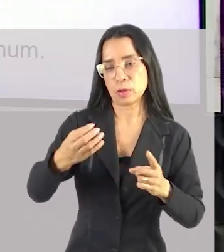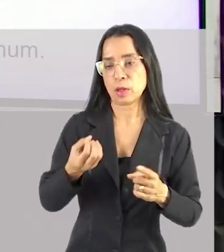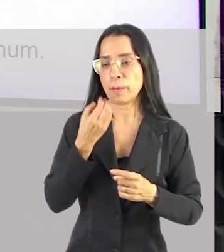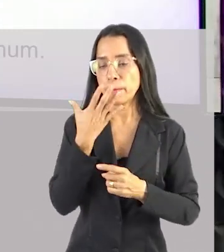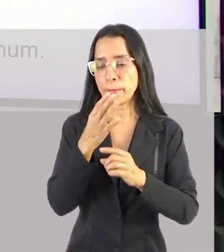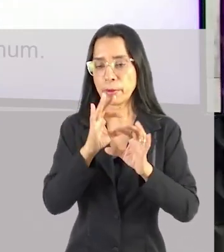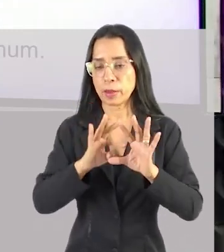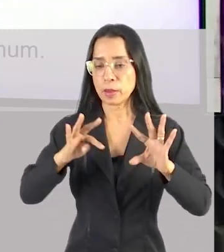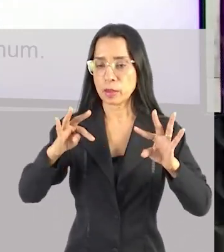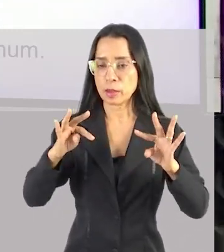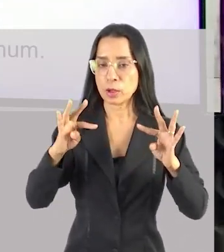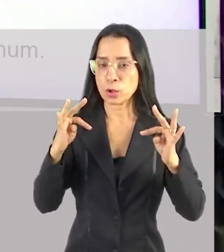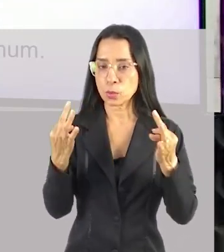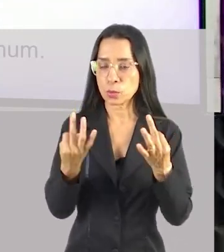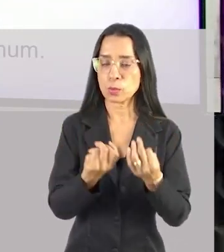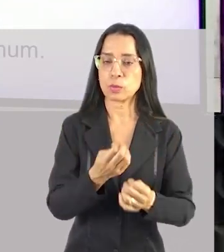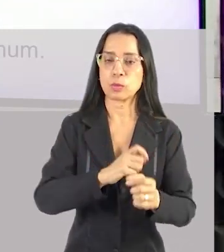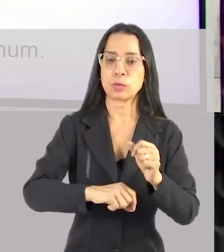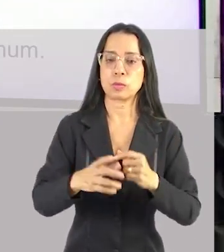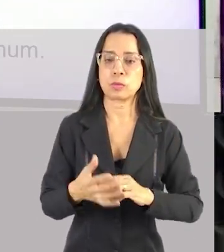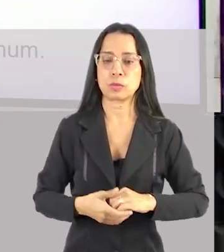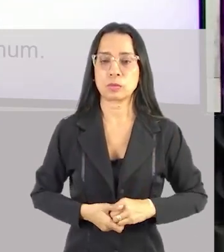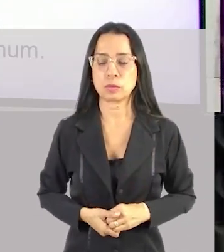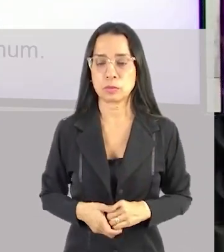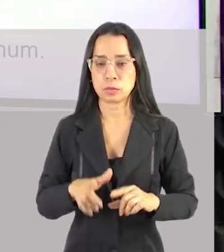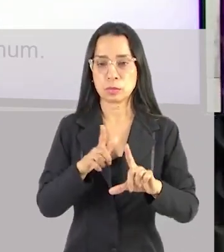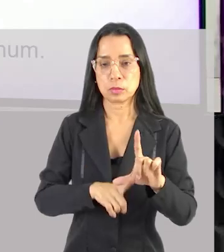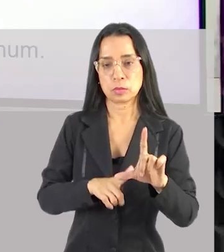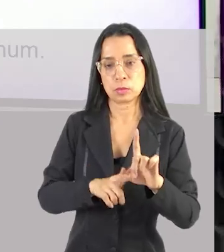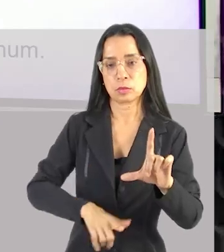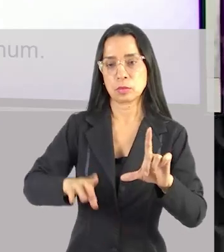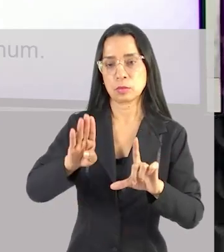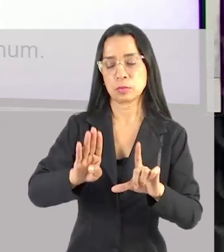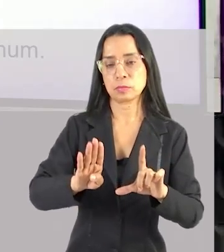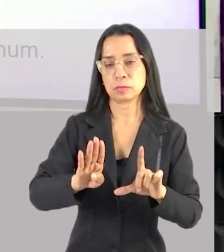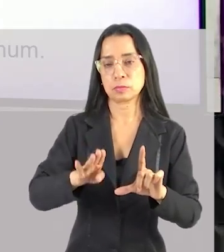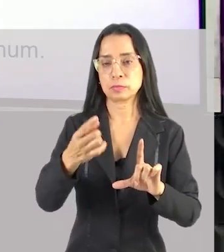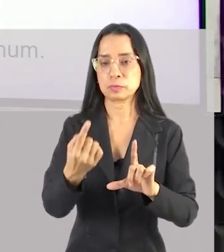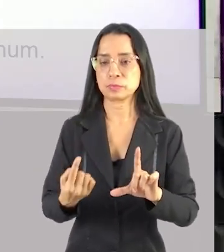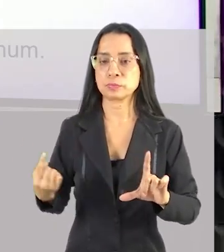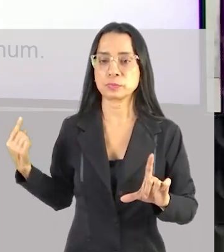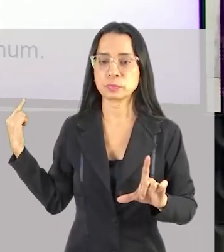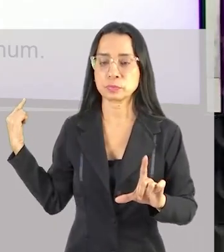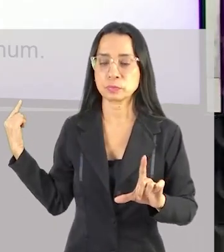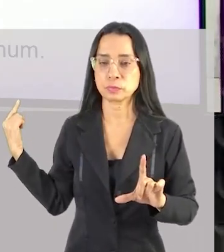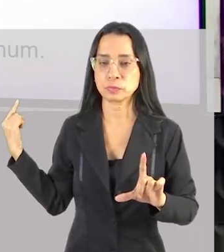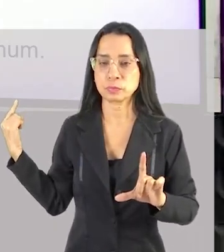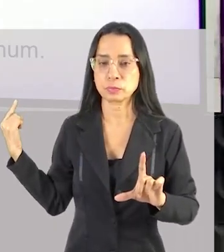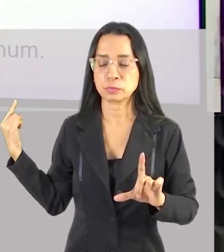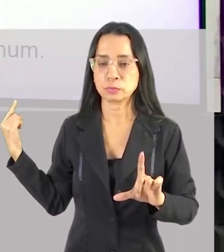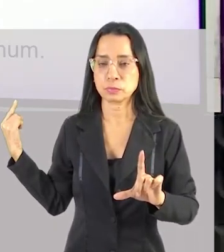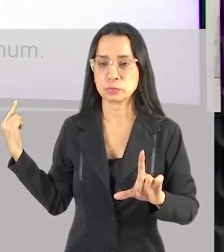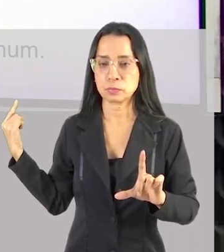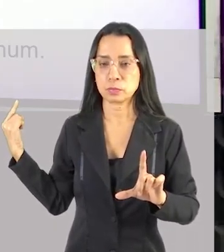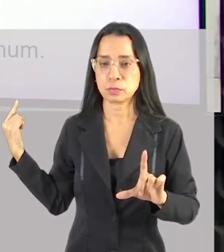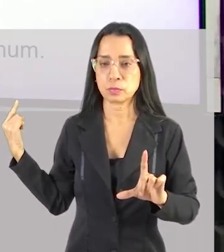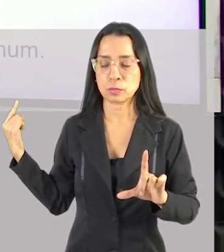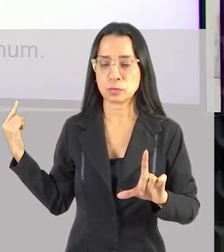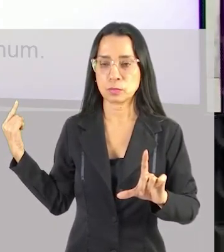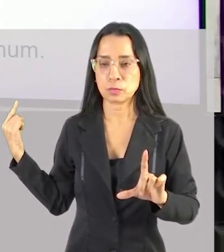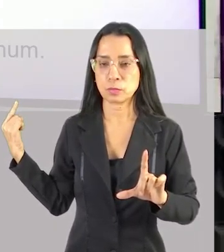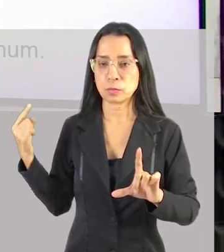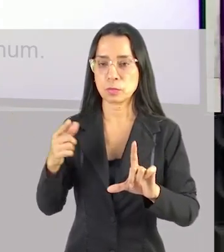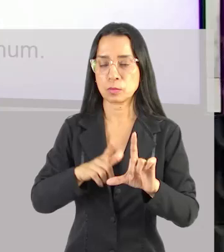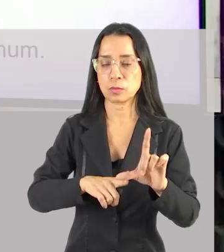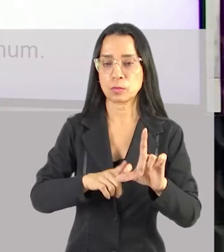gente pode descartar de cara, beleza? Letra B, o sumo bem, beleza,